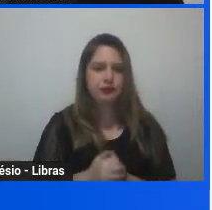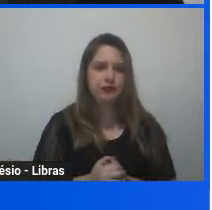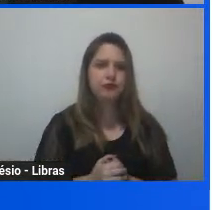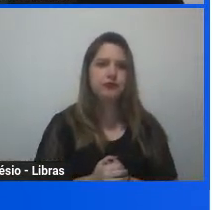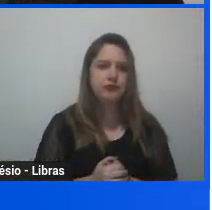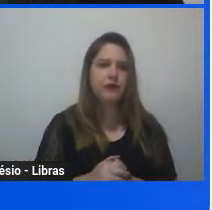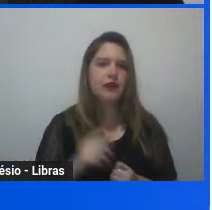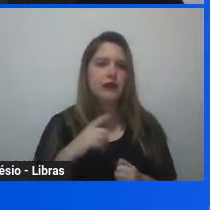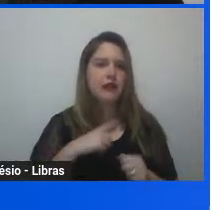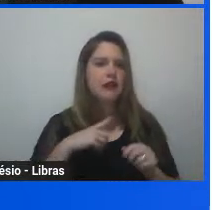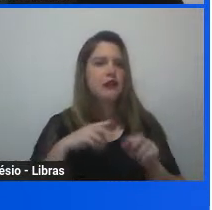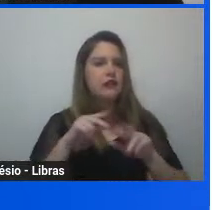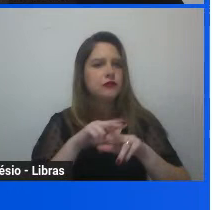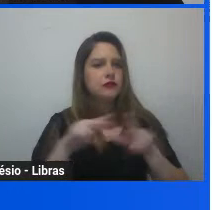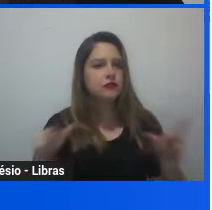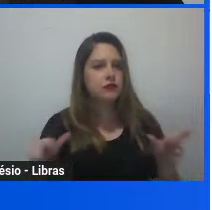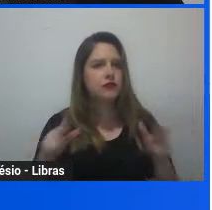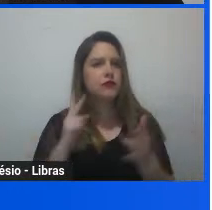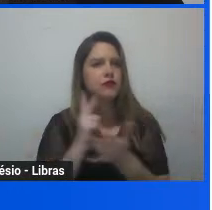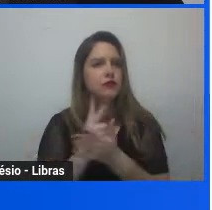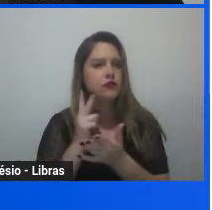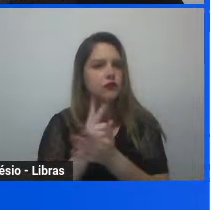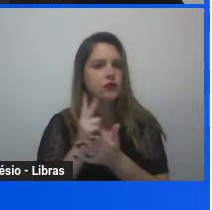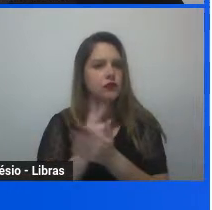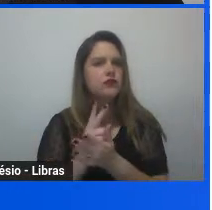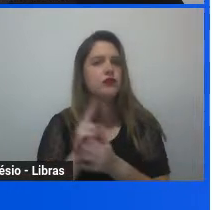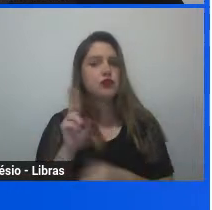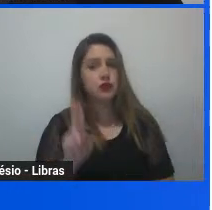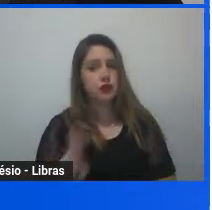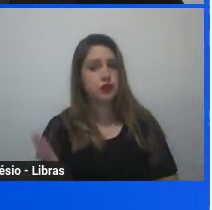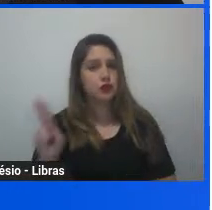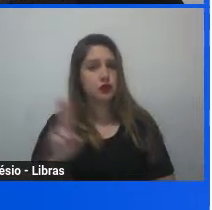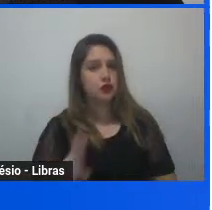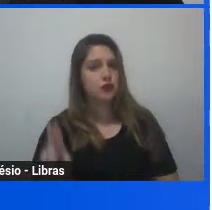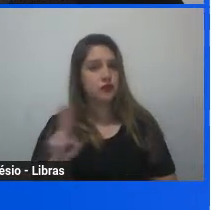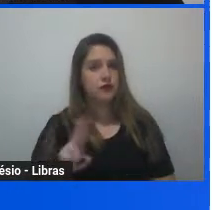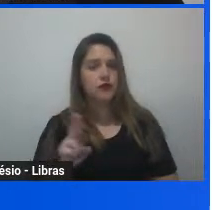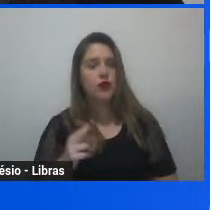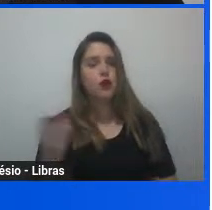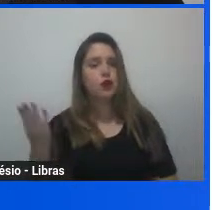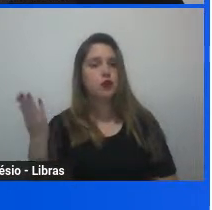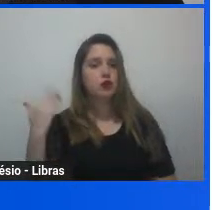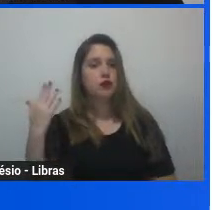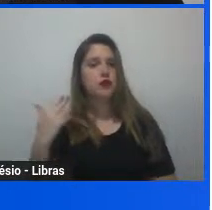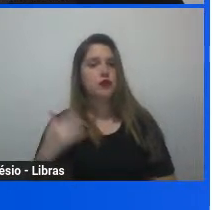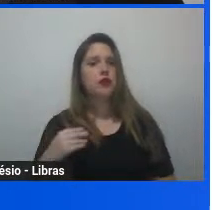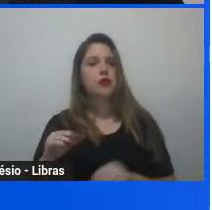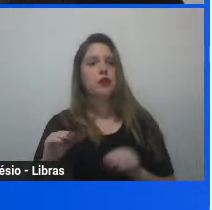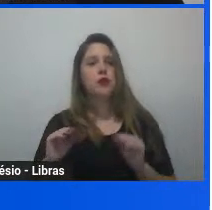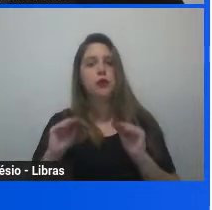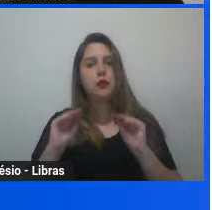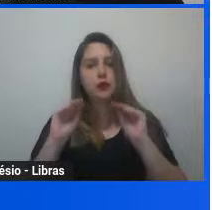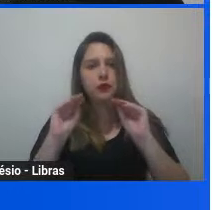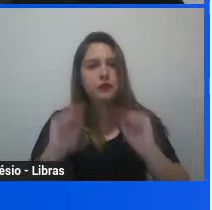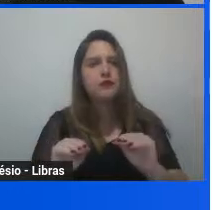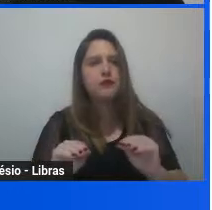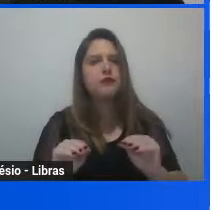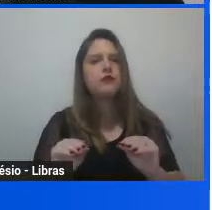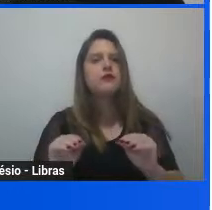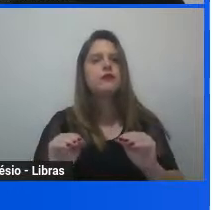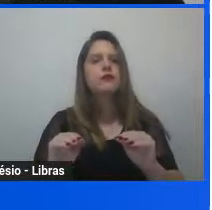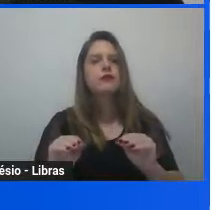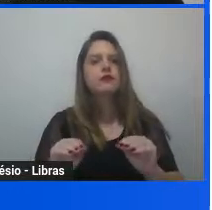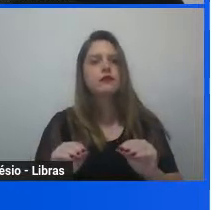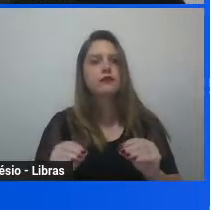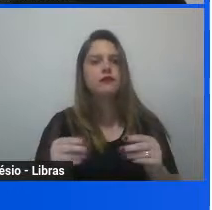quê? A necessidade de um atendimento de urgência e emergência o quanto antes. Aí eu posso pegar no carro e levar? Não.